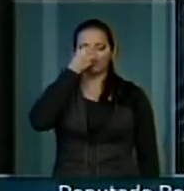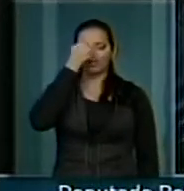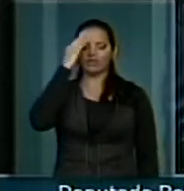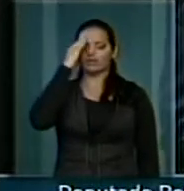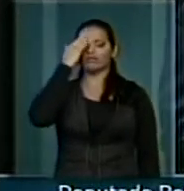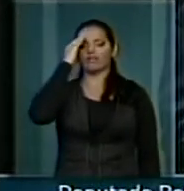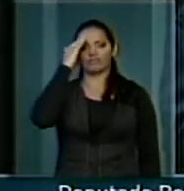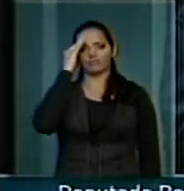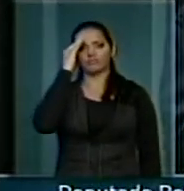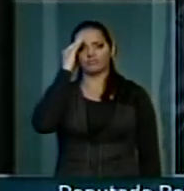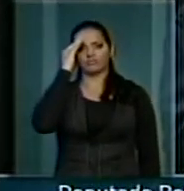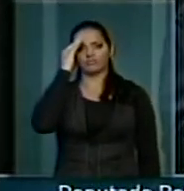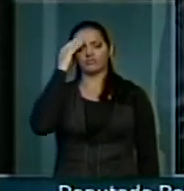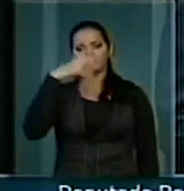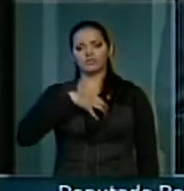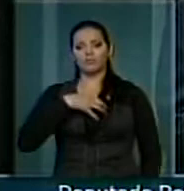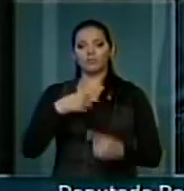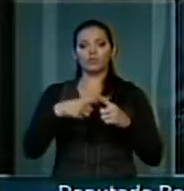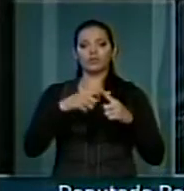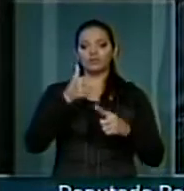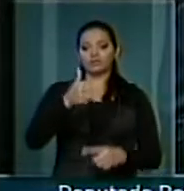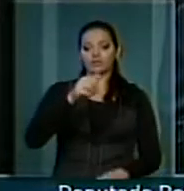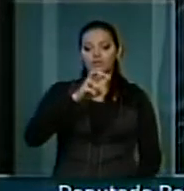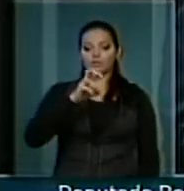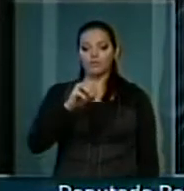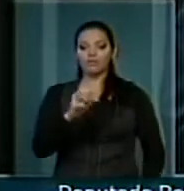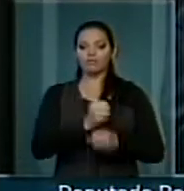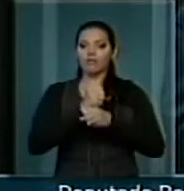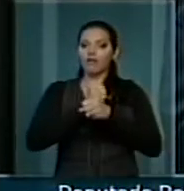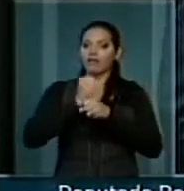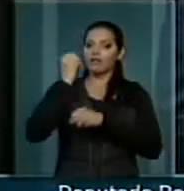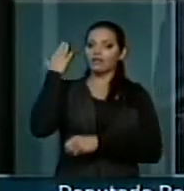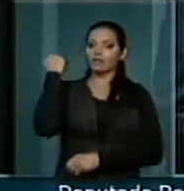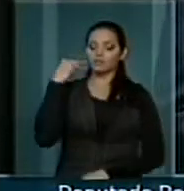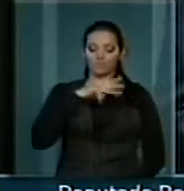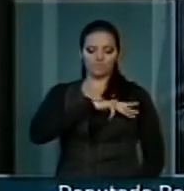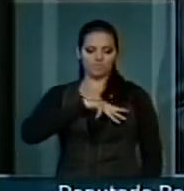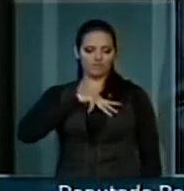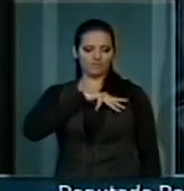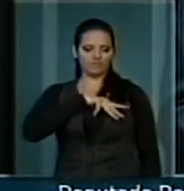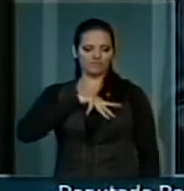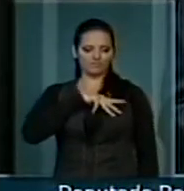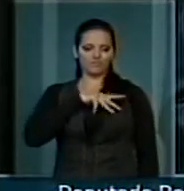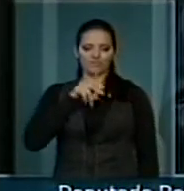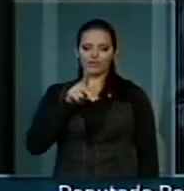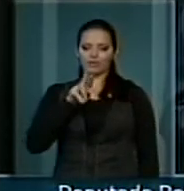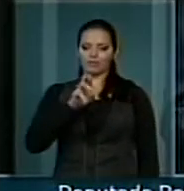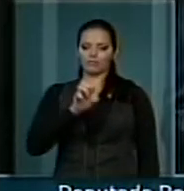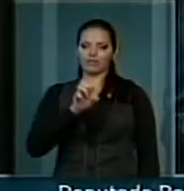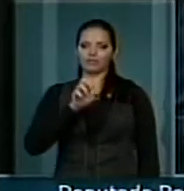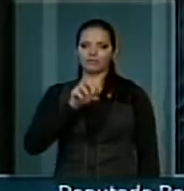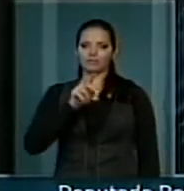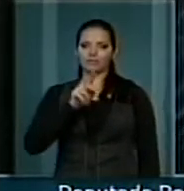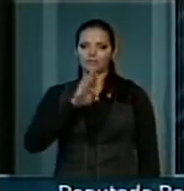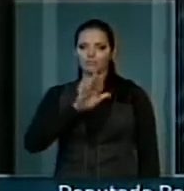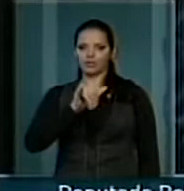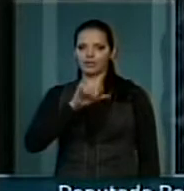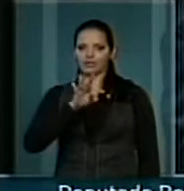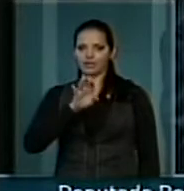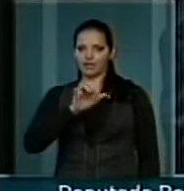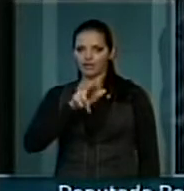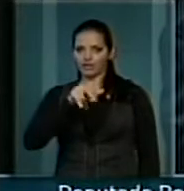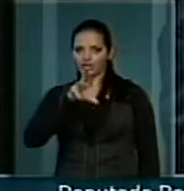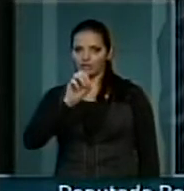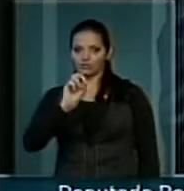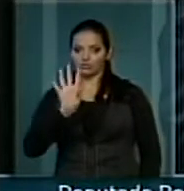matéria. Há pouco mais de 150 anos, quando os primeiros missionários presbiterianos chegaram ao Brasil e se dirigiram à